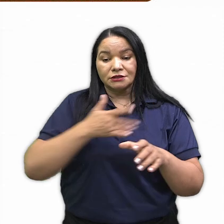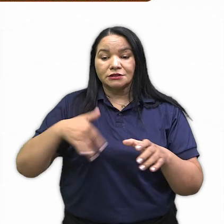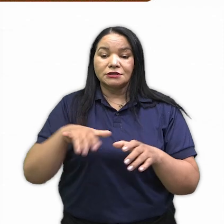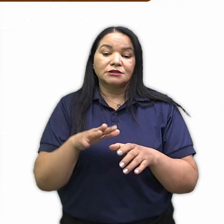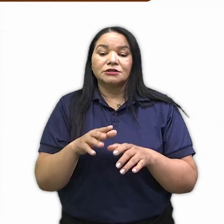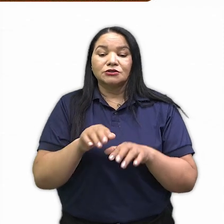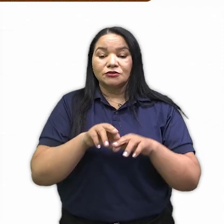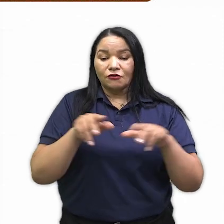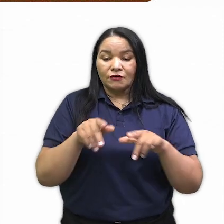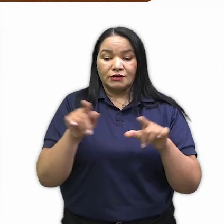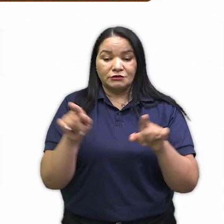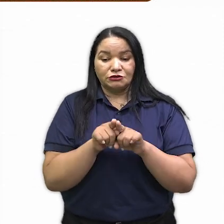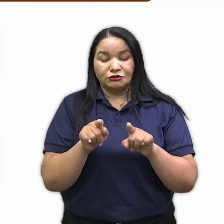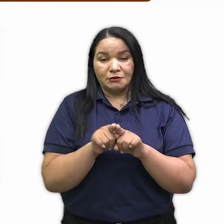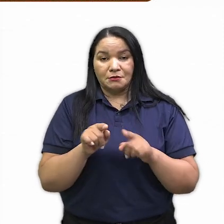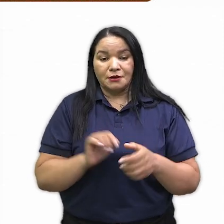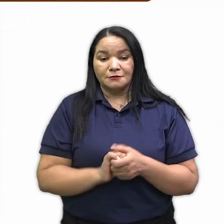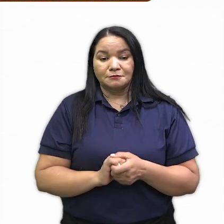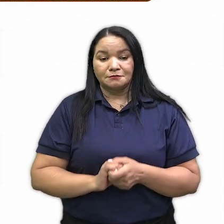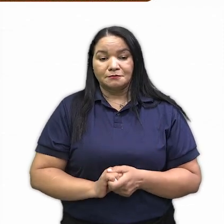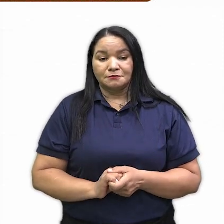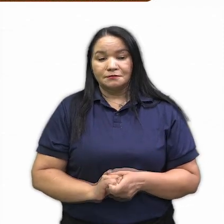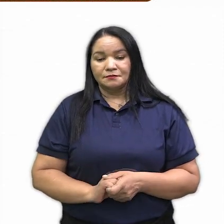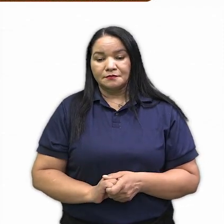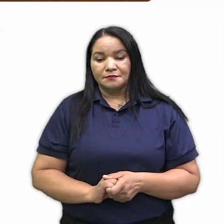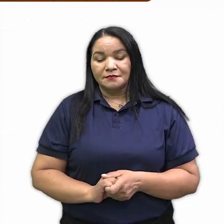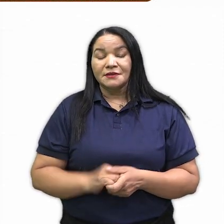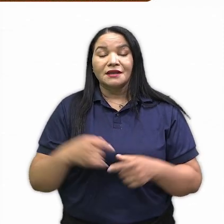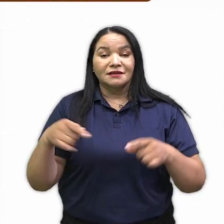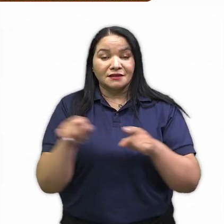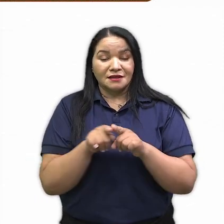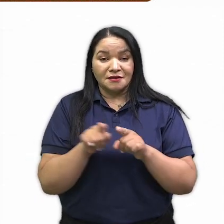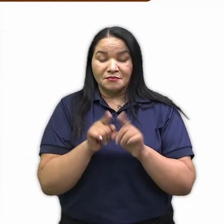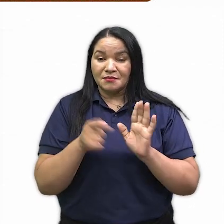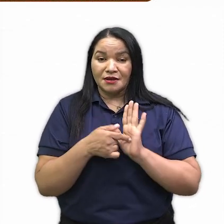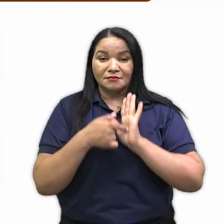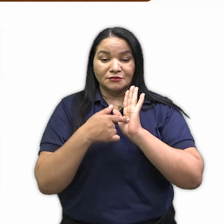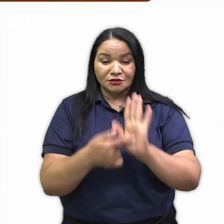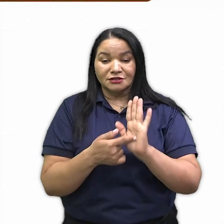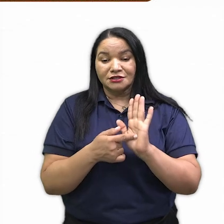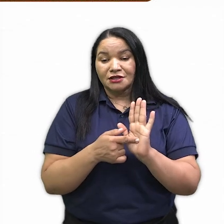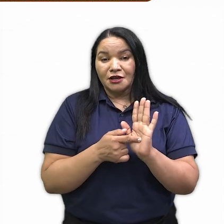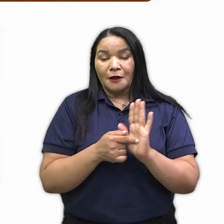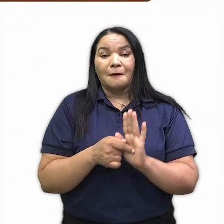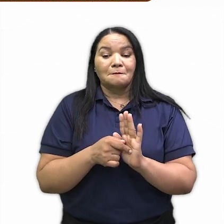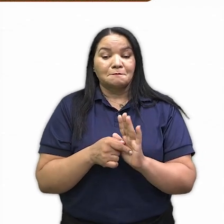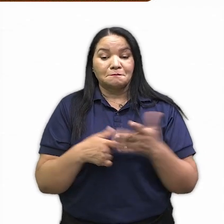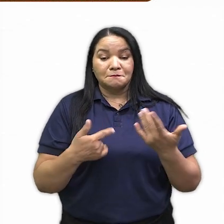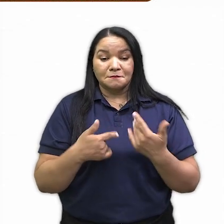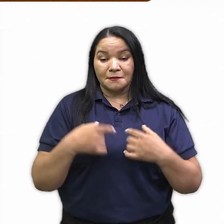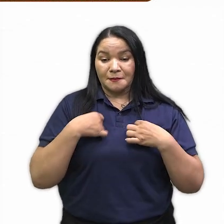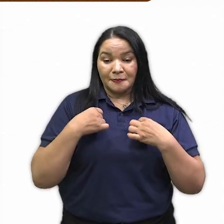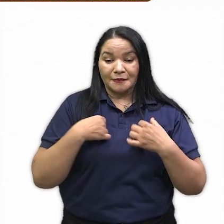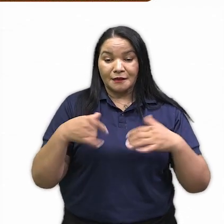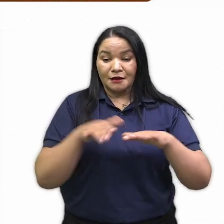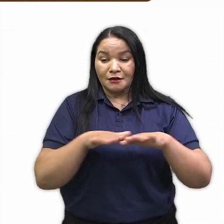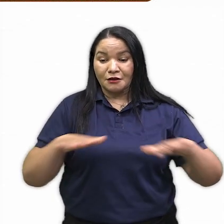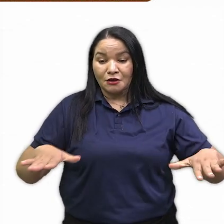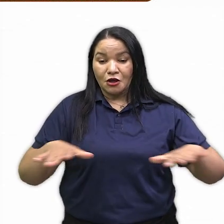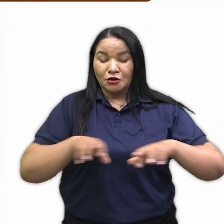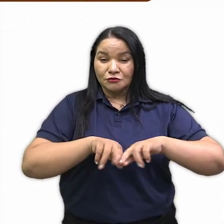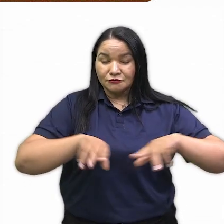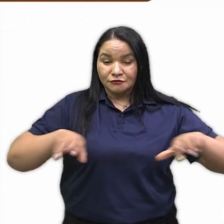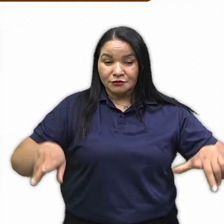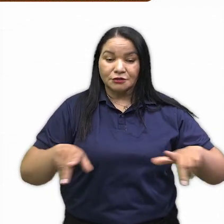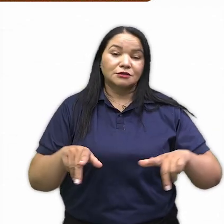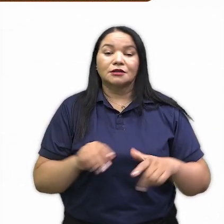de ilhas, tá? E vai apresentar uma rica tapeçaria de culturas e etnias. Acabam